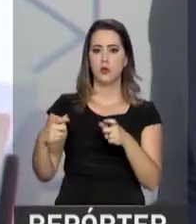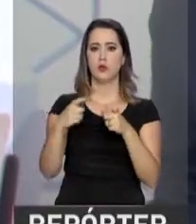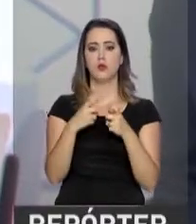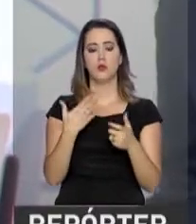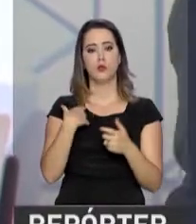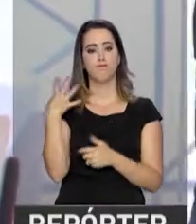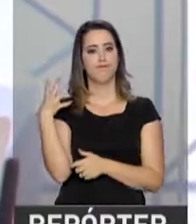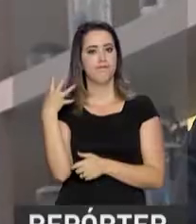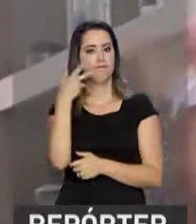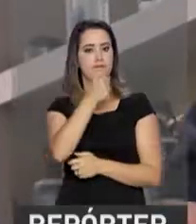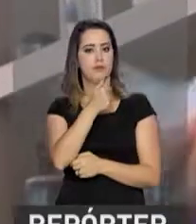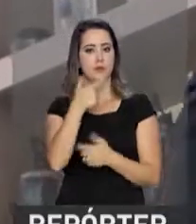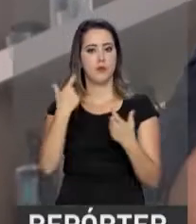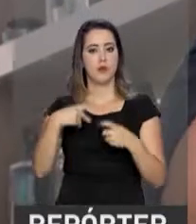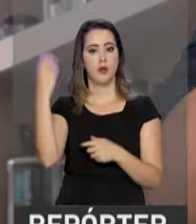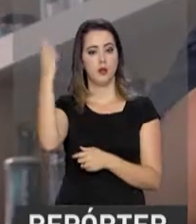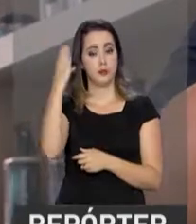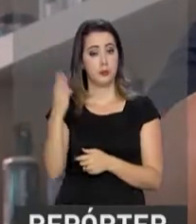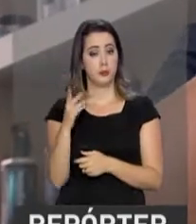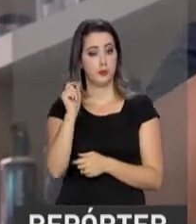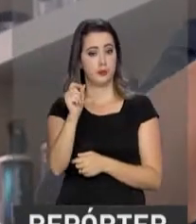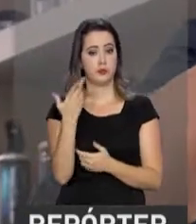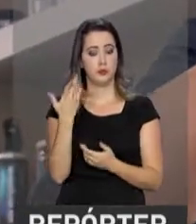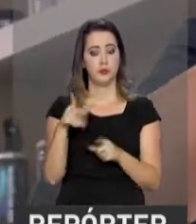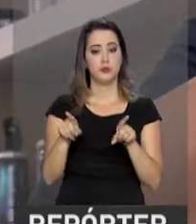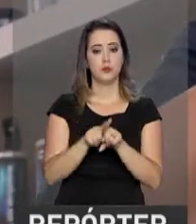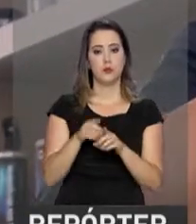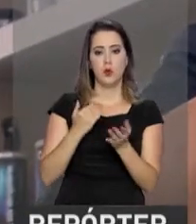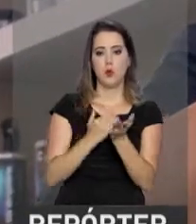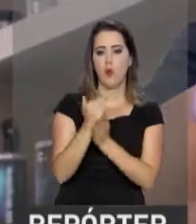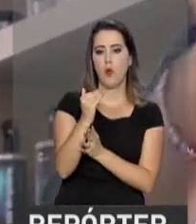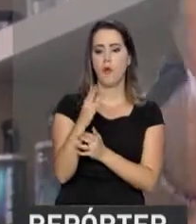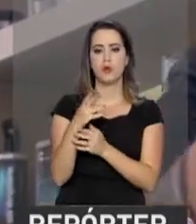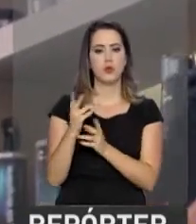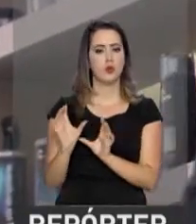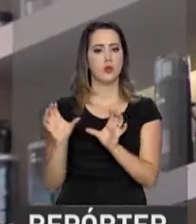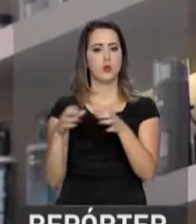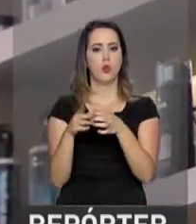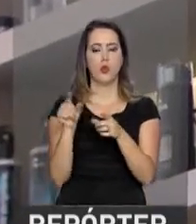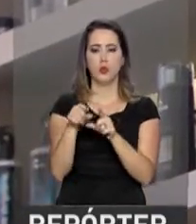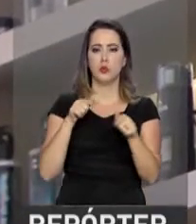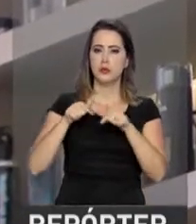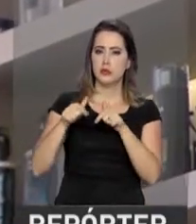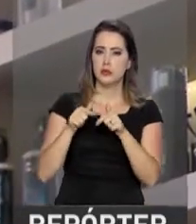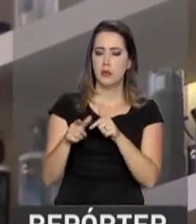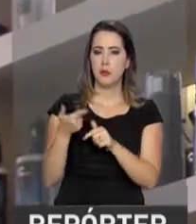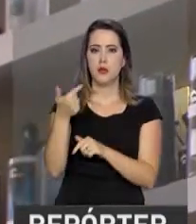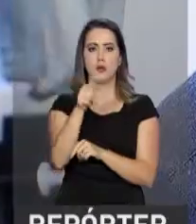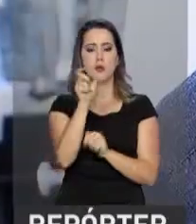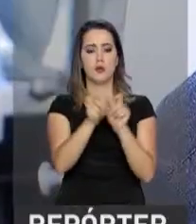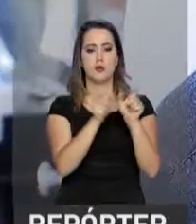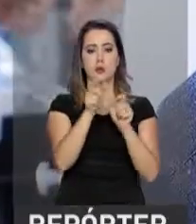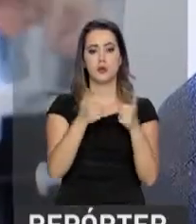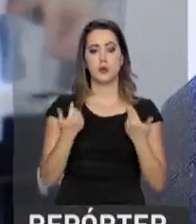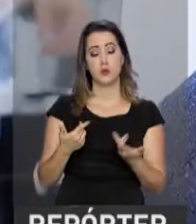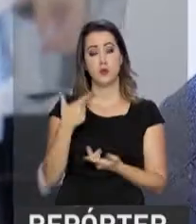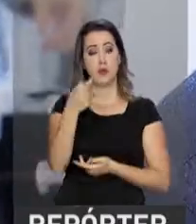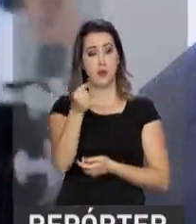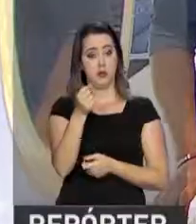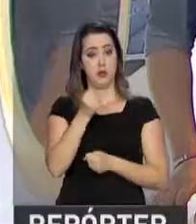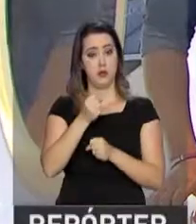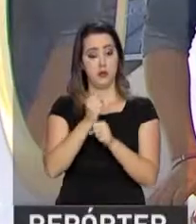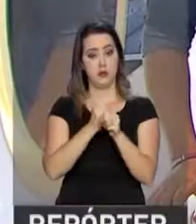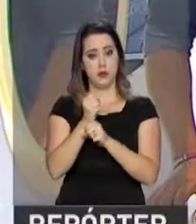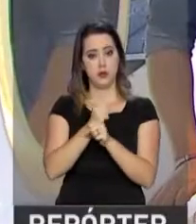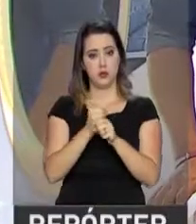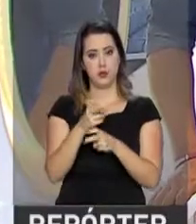de beleza na capital federal ele conta que começou como a maioria trabalhando para os outros aos 20 anos de carreira